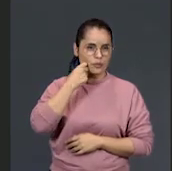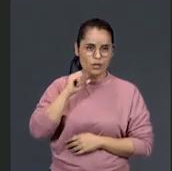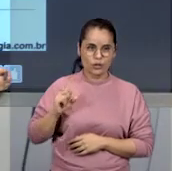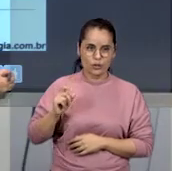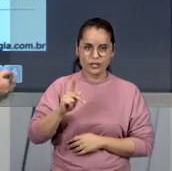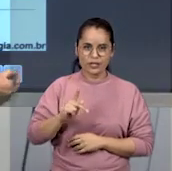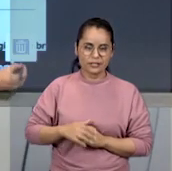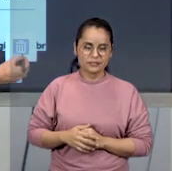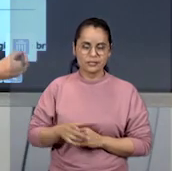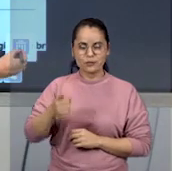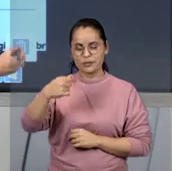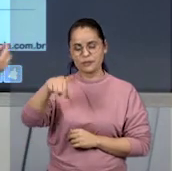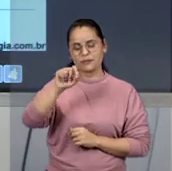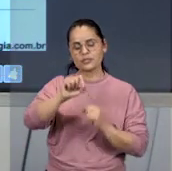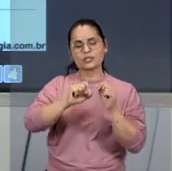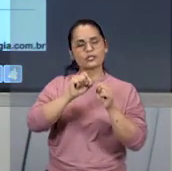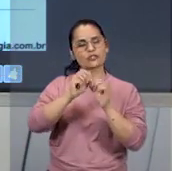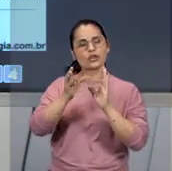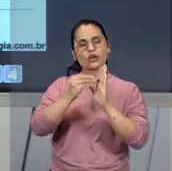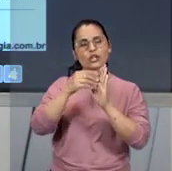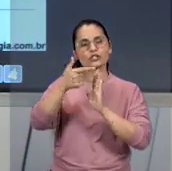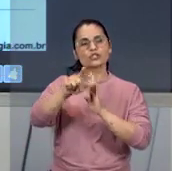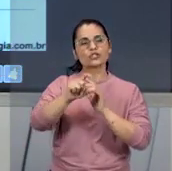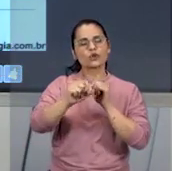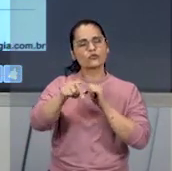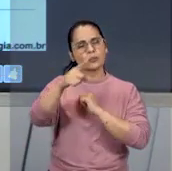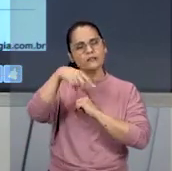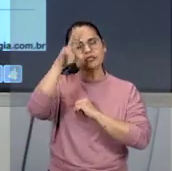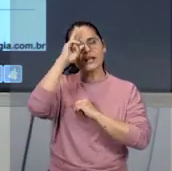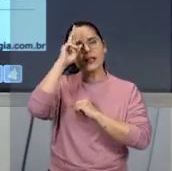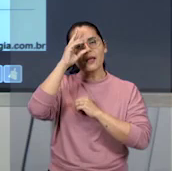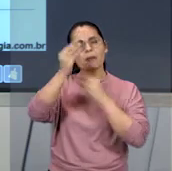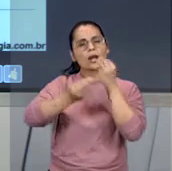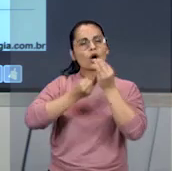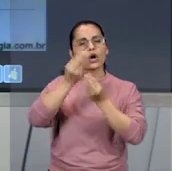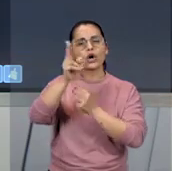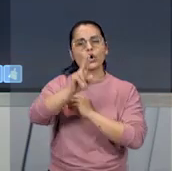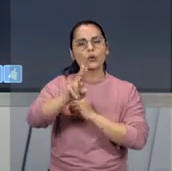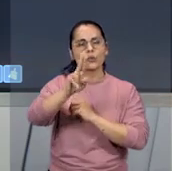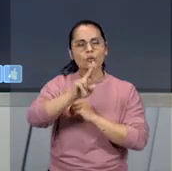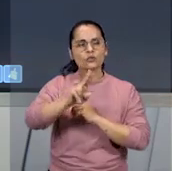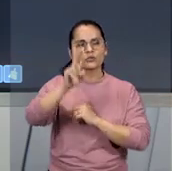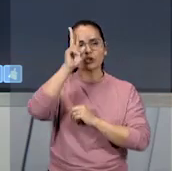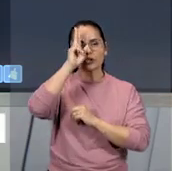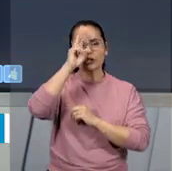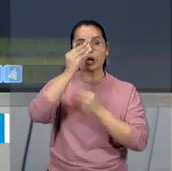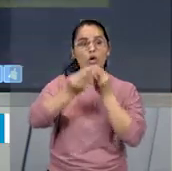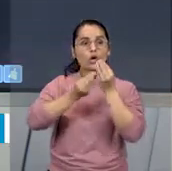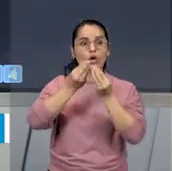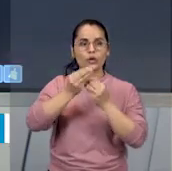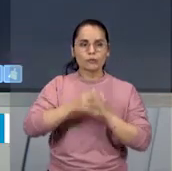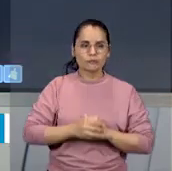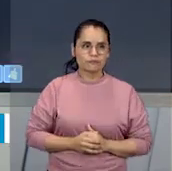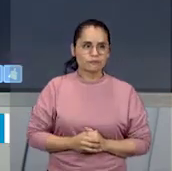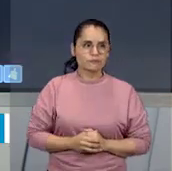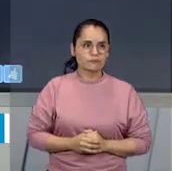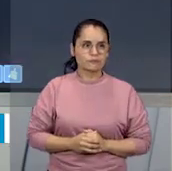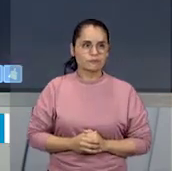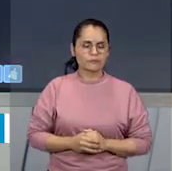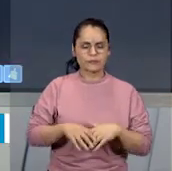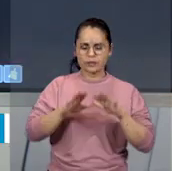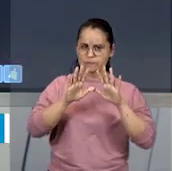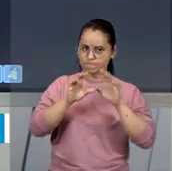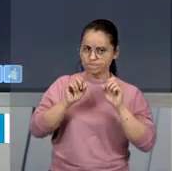gente? Então só para vocês, eu coloquei de novo para vocês lembrarem como que se usa, como que se lê isso. Então vamos